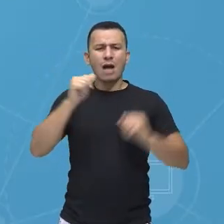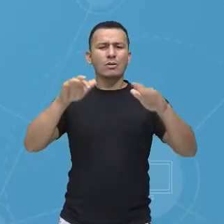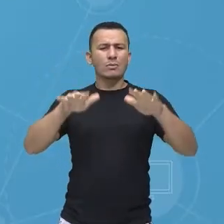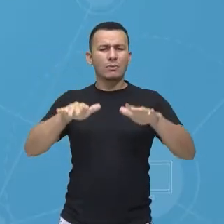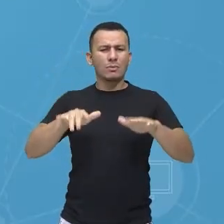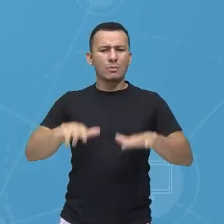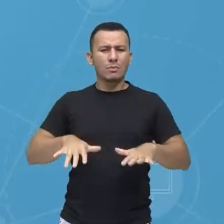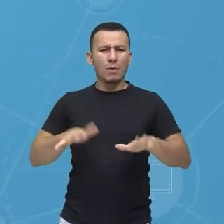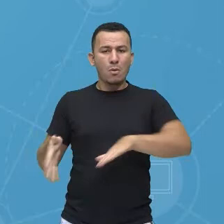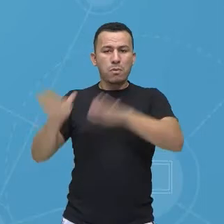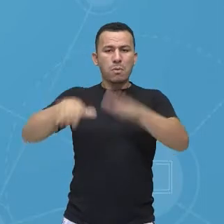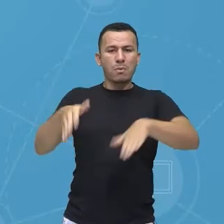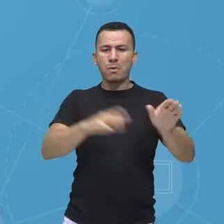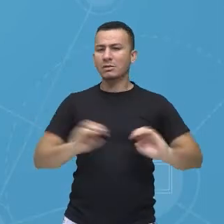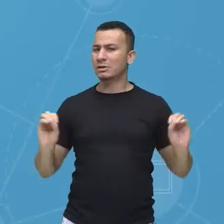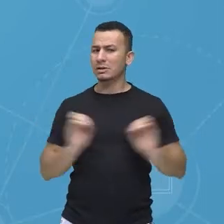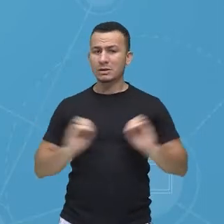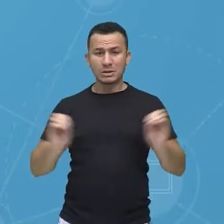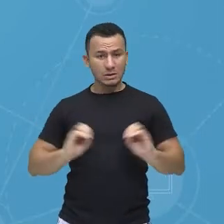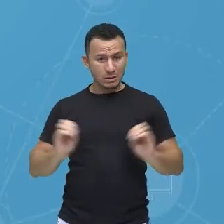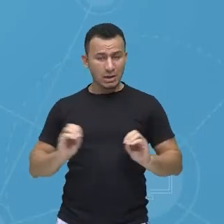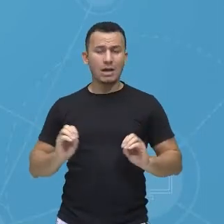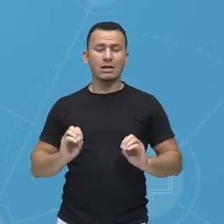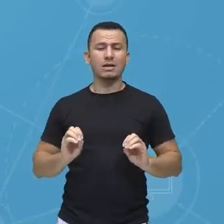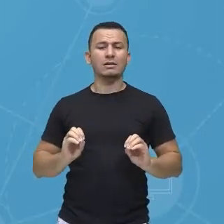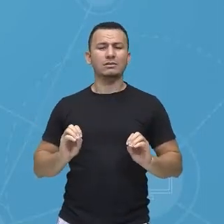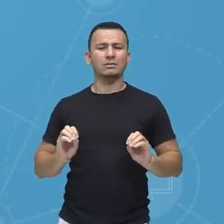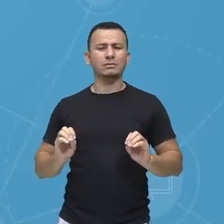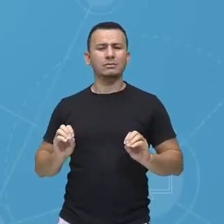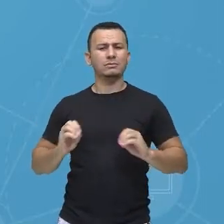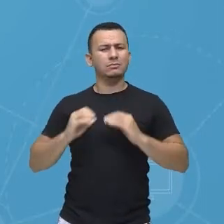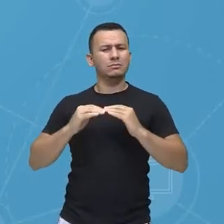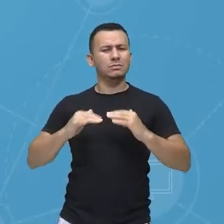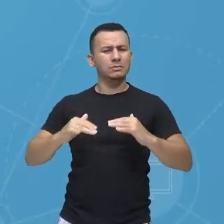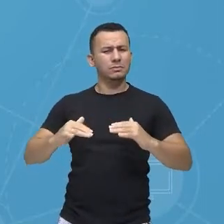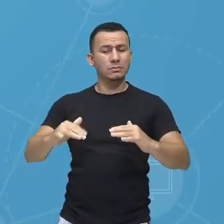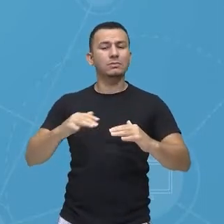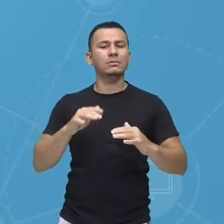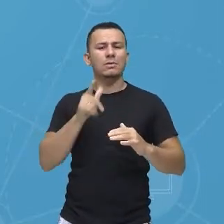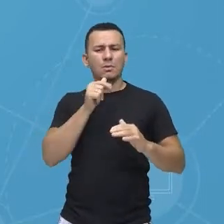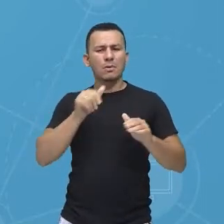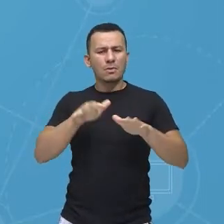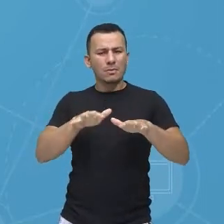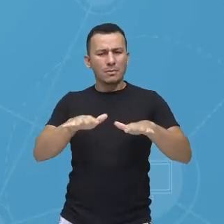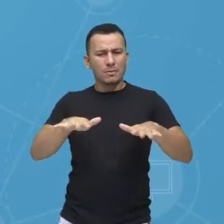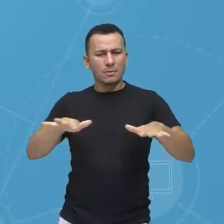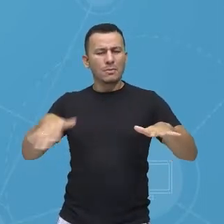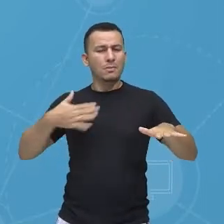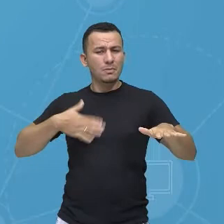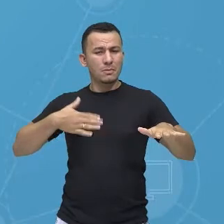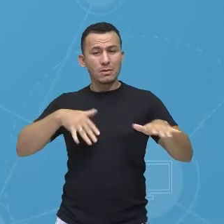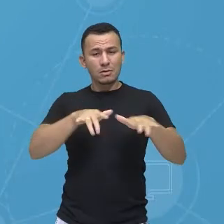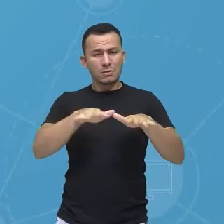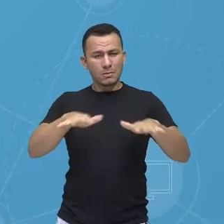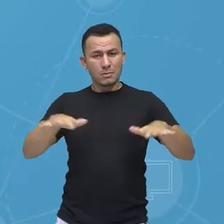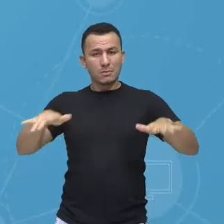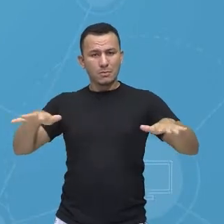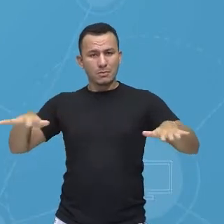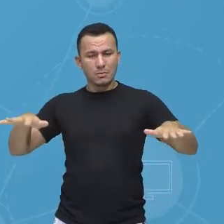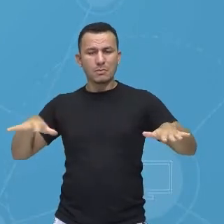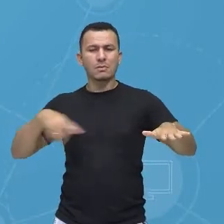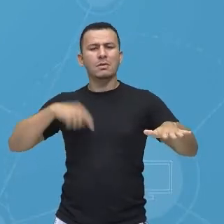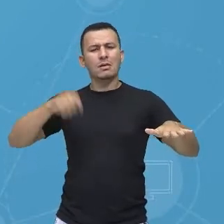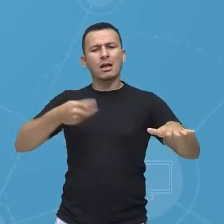sem ondas, né, não havia muitas ondas, o mar estava tranquilo, e aí tinha aquela monotonia